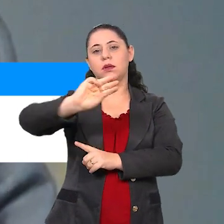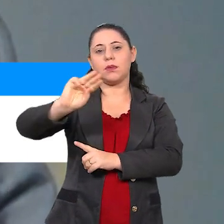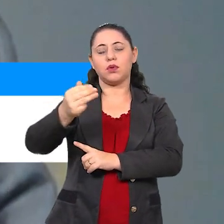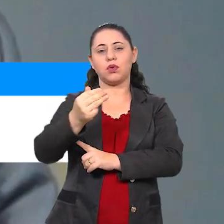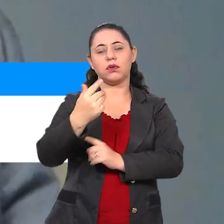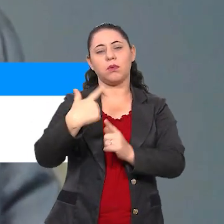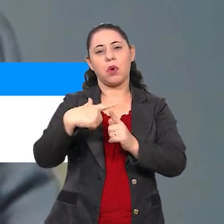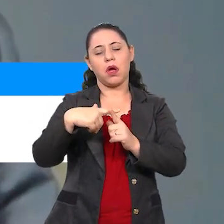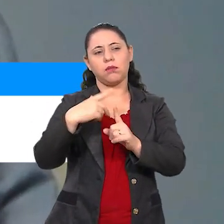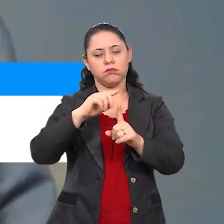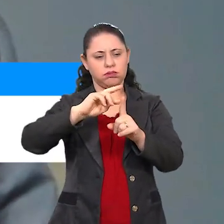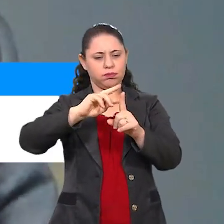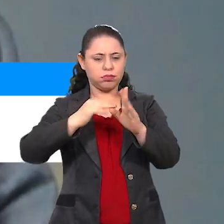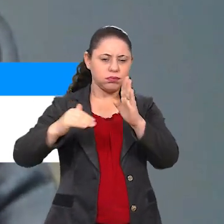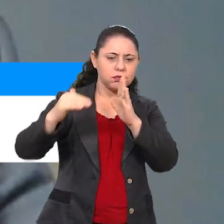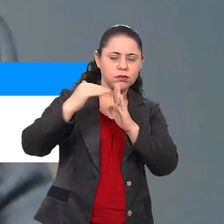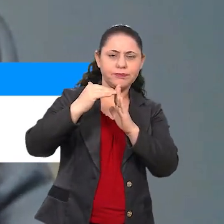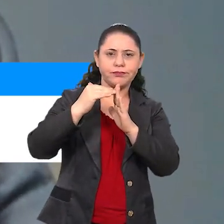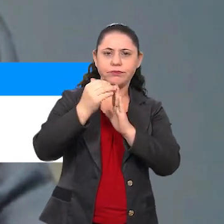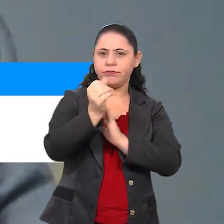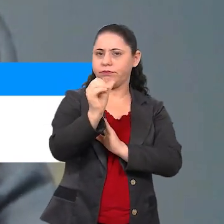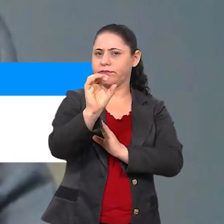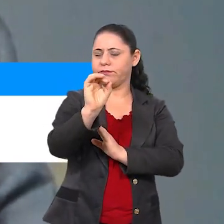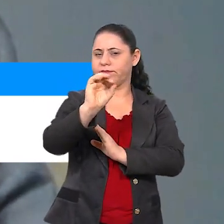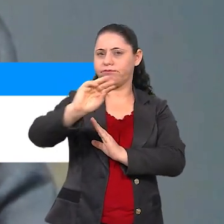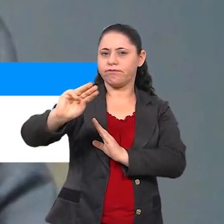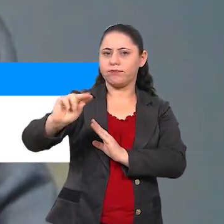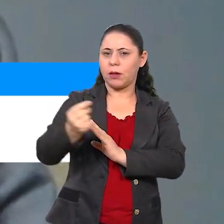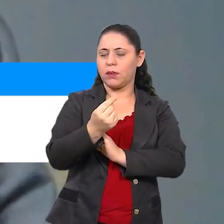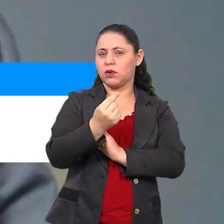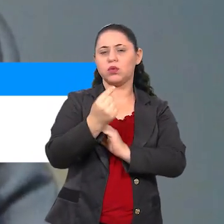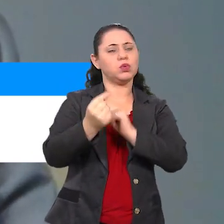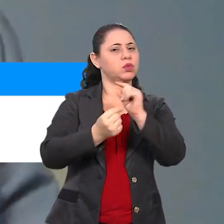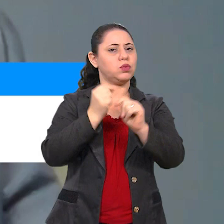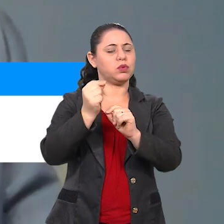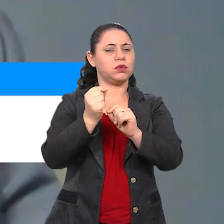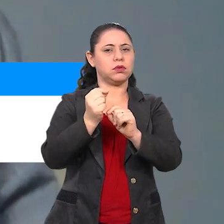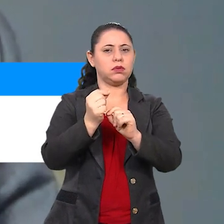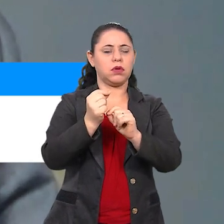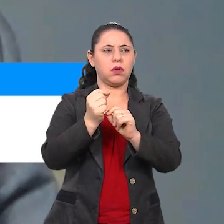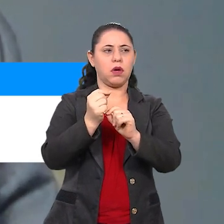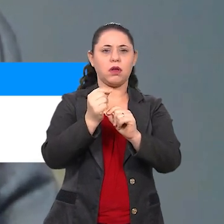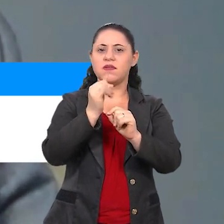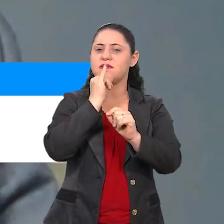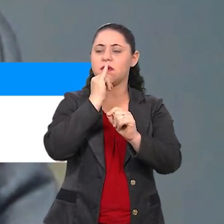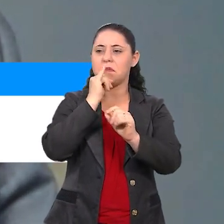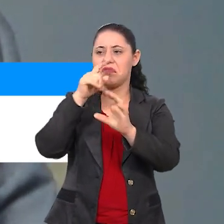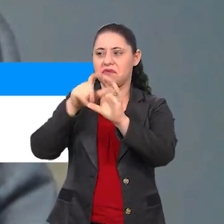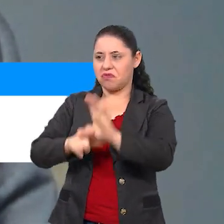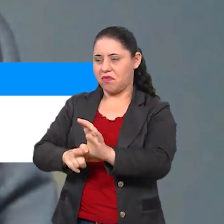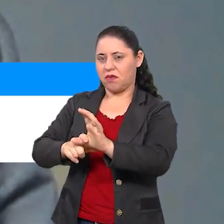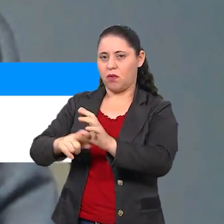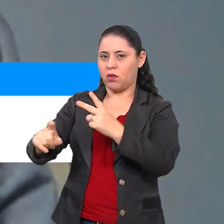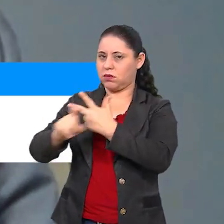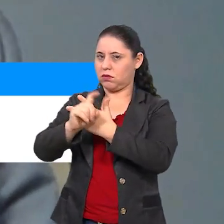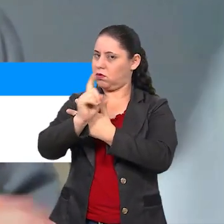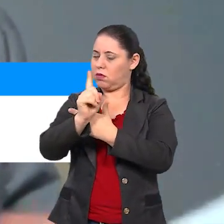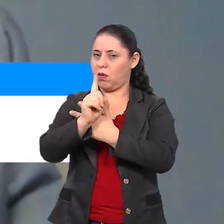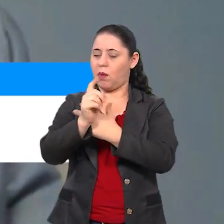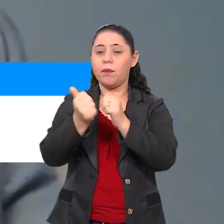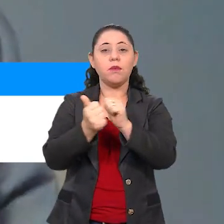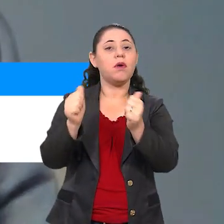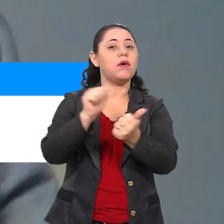60 milhões. Ocorre que o aumento das emendas parlamentares para 60 milhões não guarda simetria com o orçamento do Poder